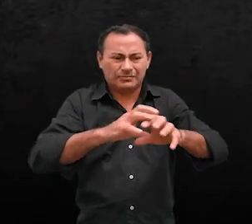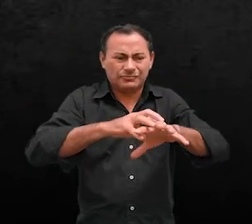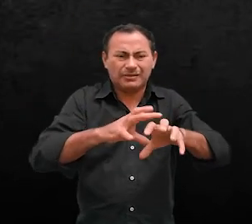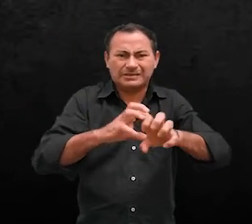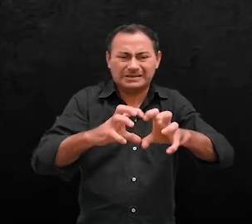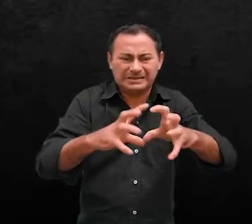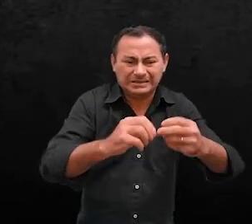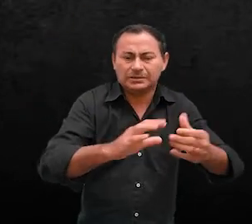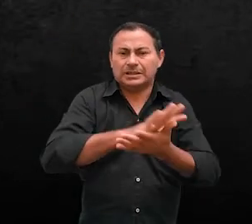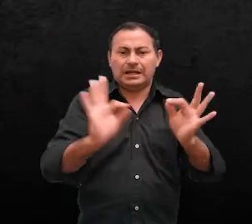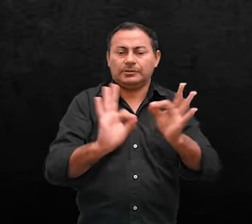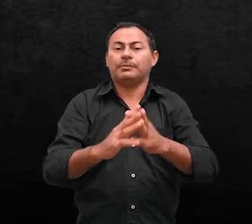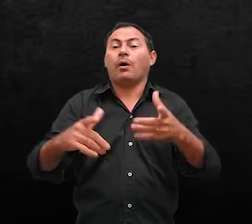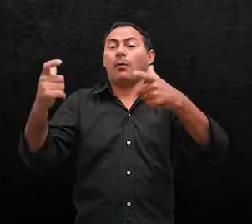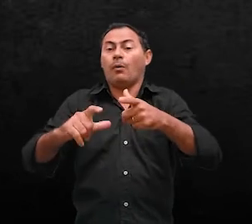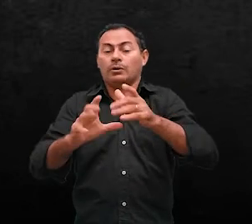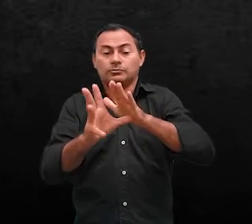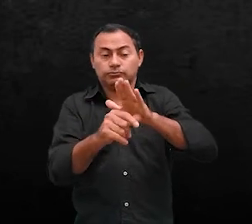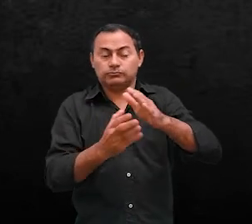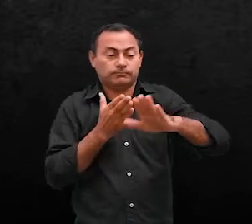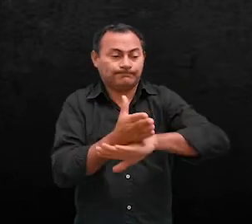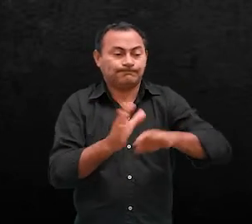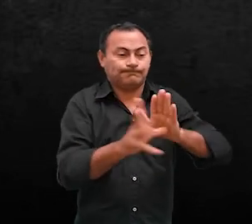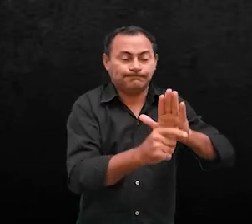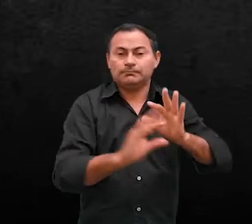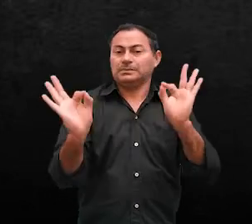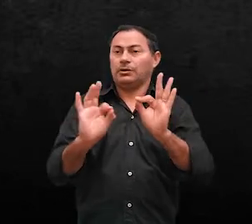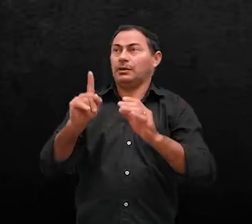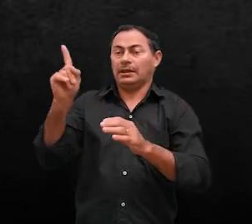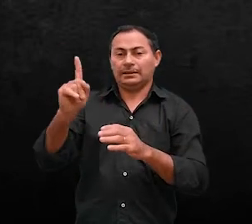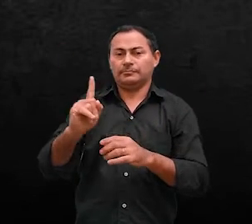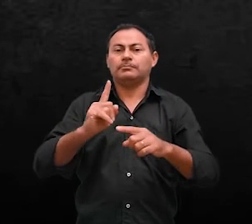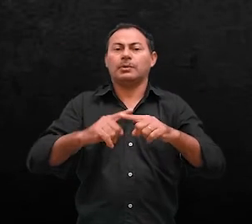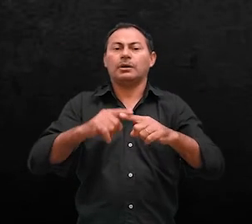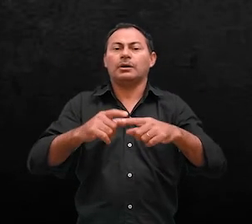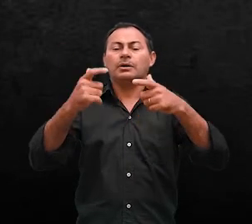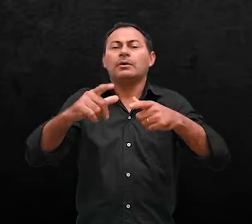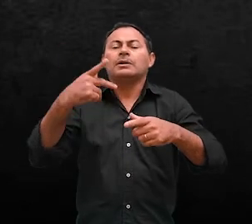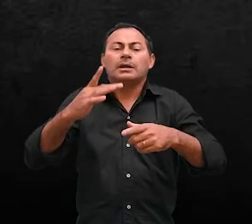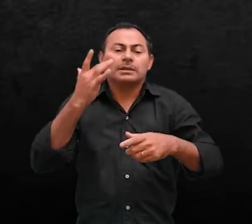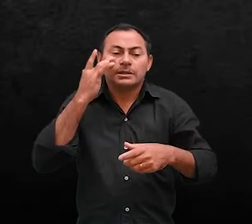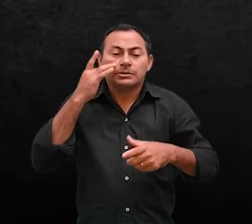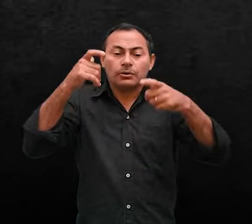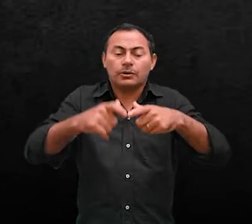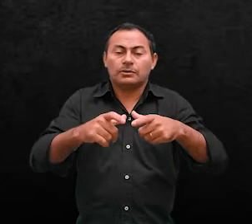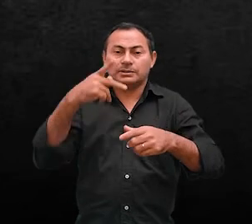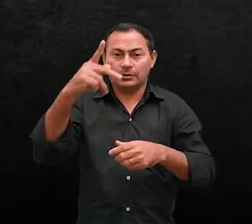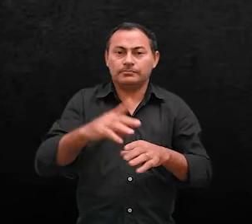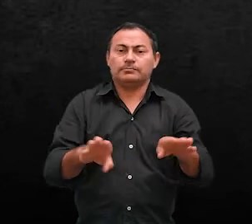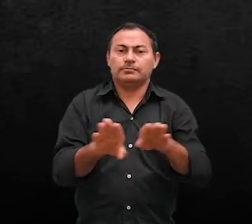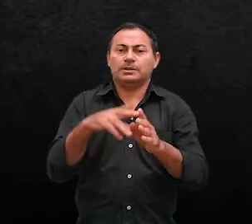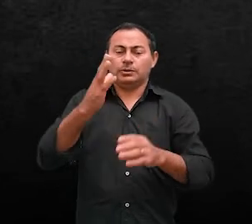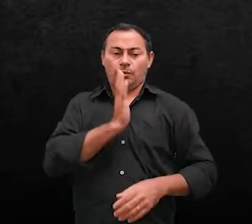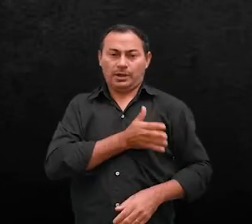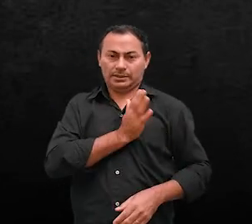não destroem e onde os ladrões não arrombam nem furtam pois onde estiver o seu tesouro aí também